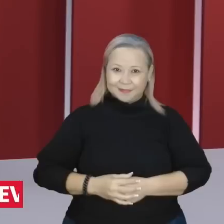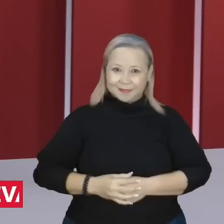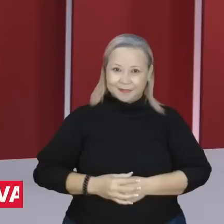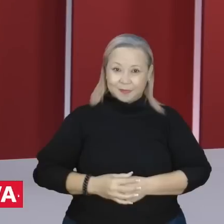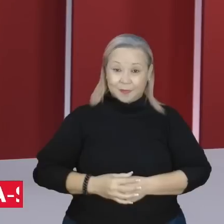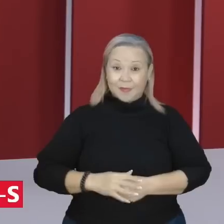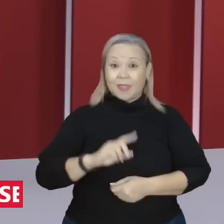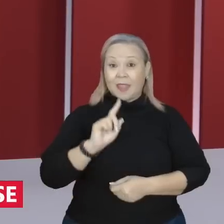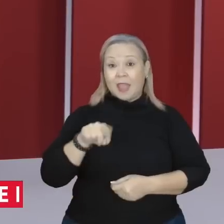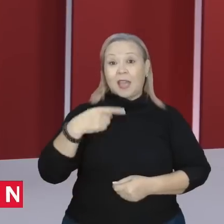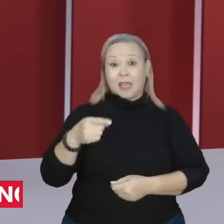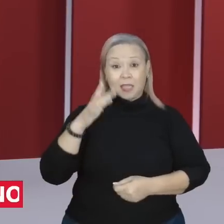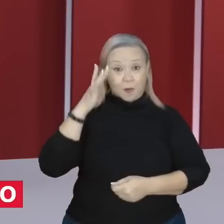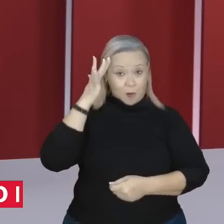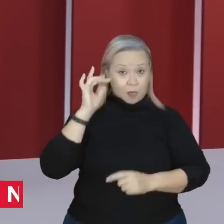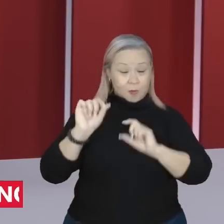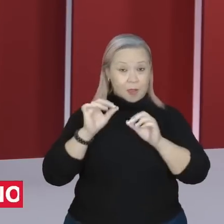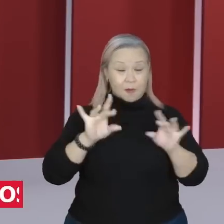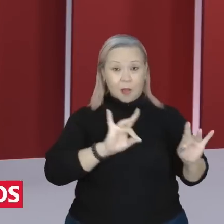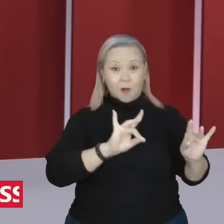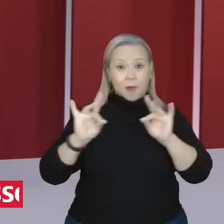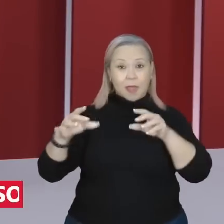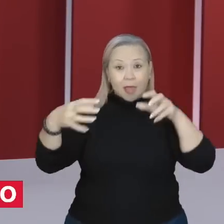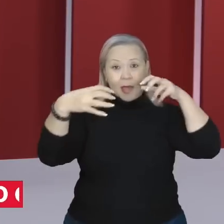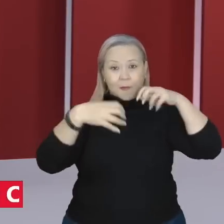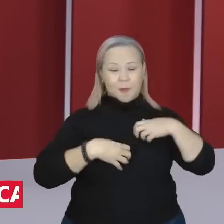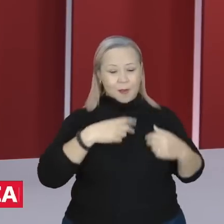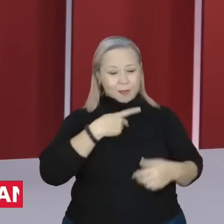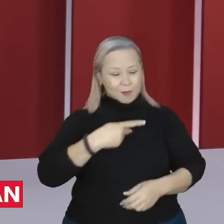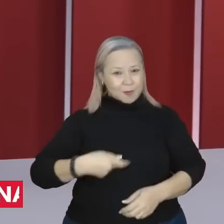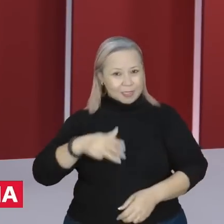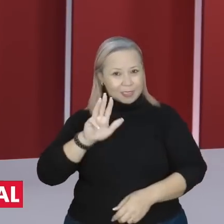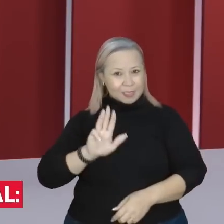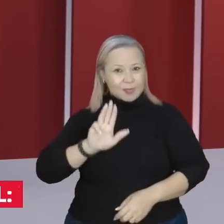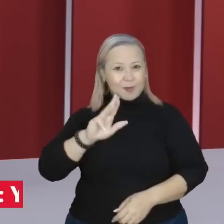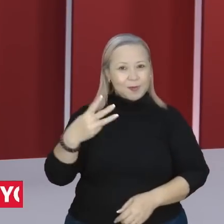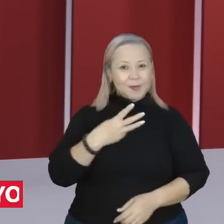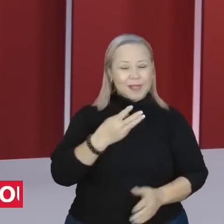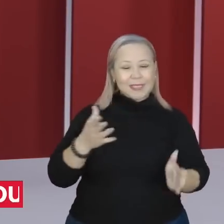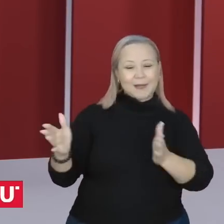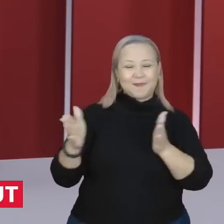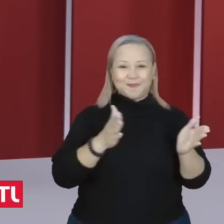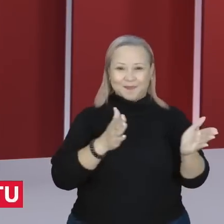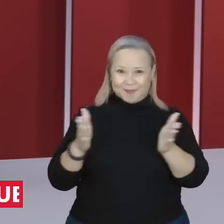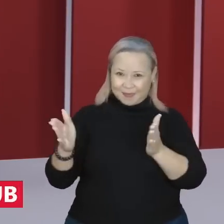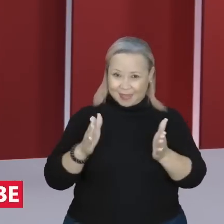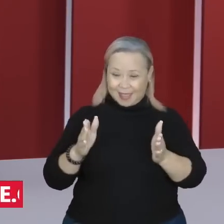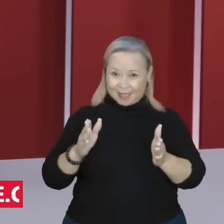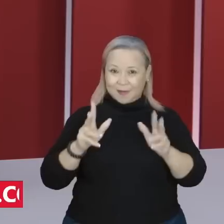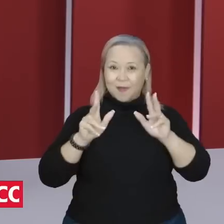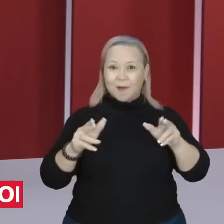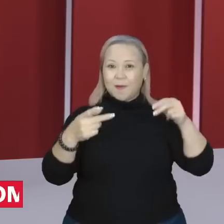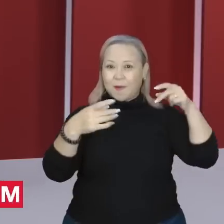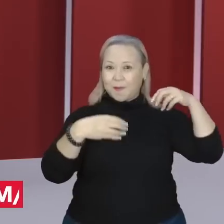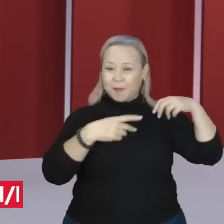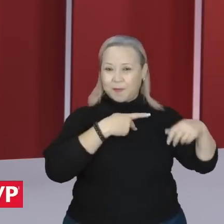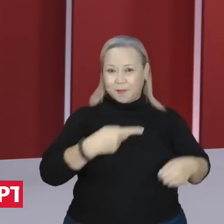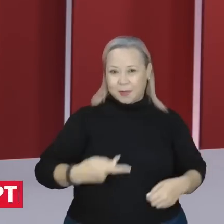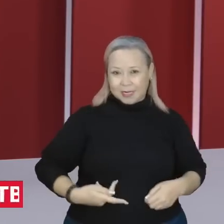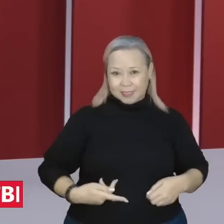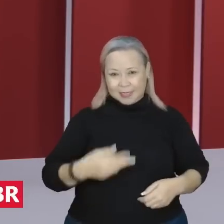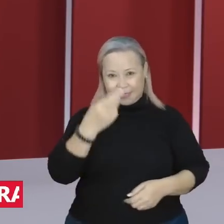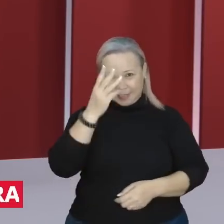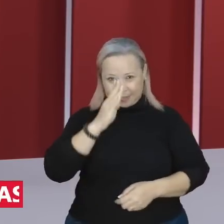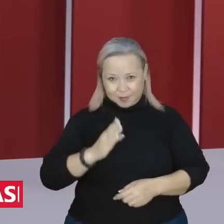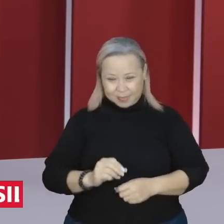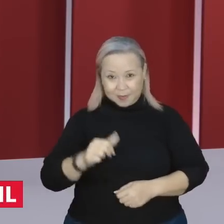E depois de amanhã, vamos acompanhar a posse do presidente Lula em seu terceiro mandato como presidente da República. Em